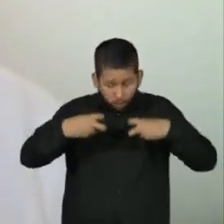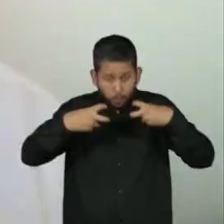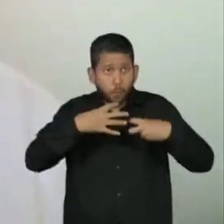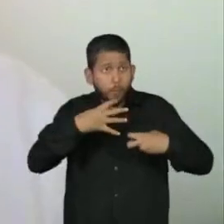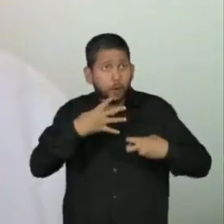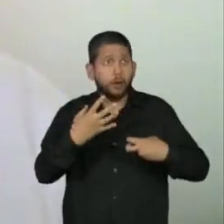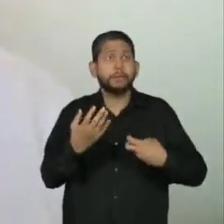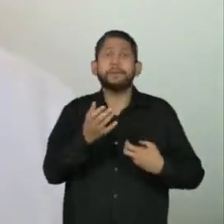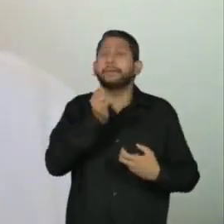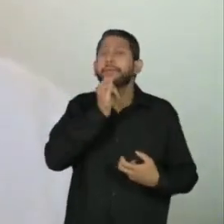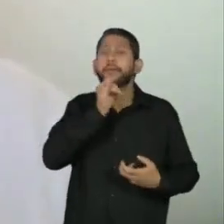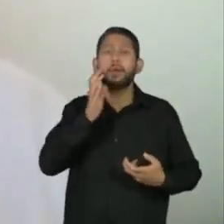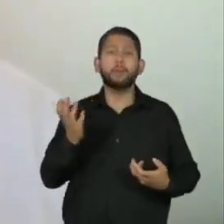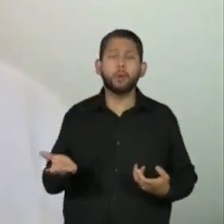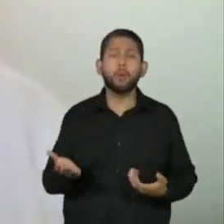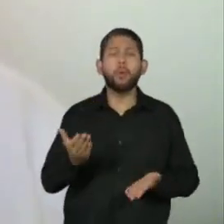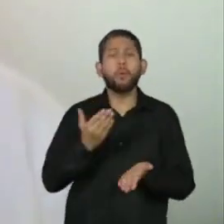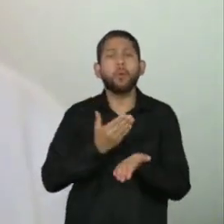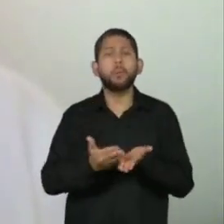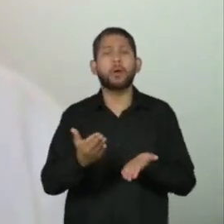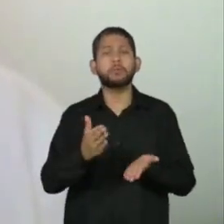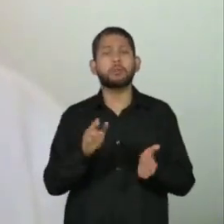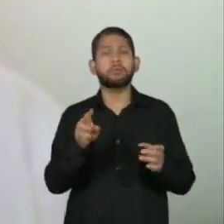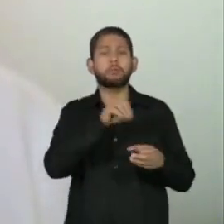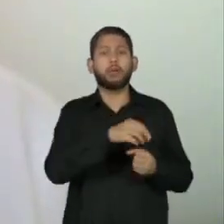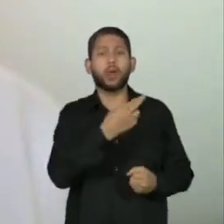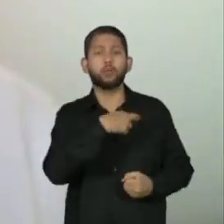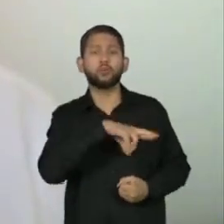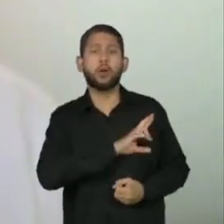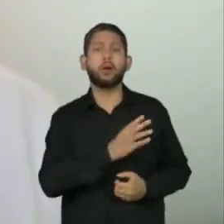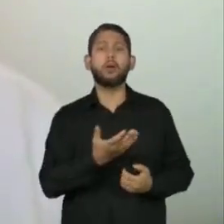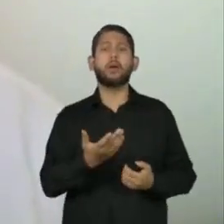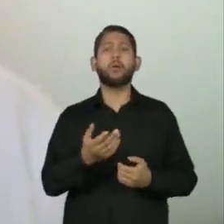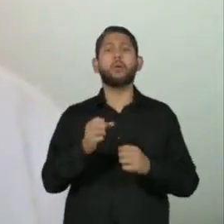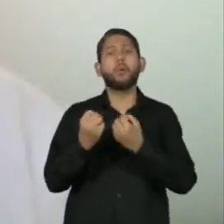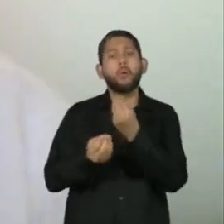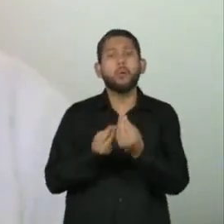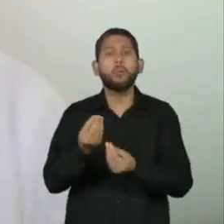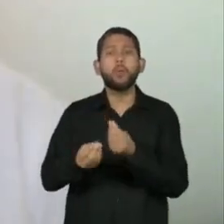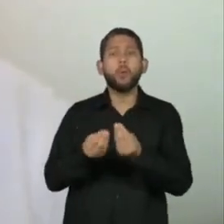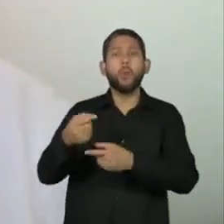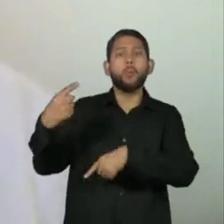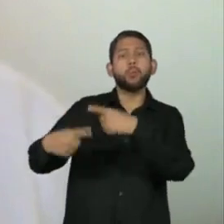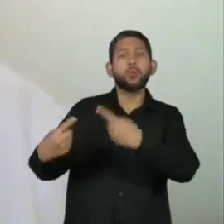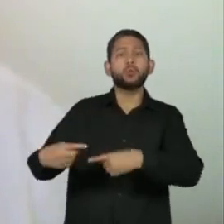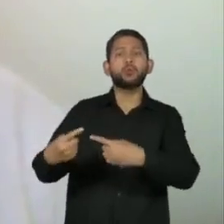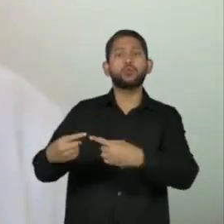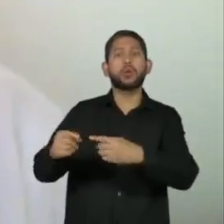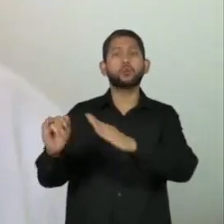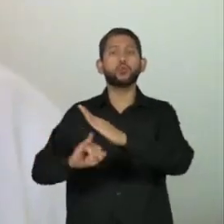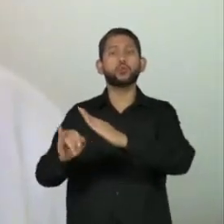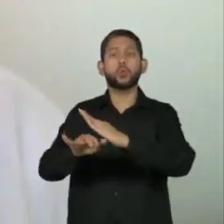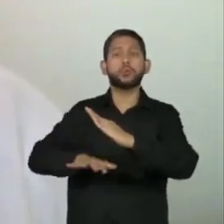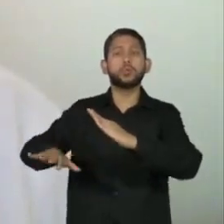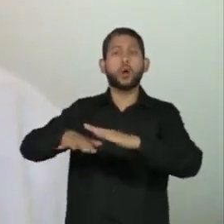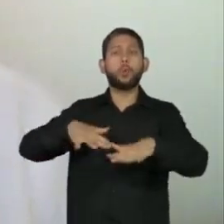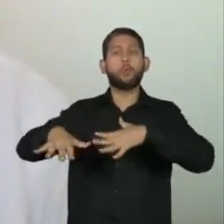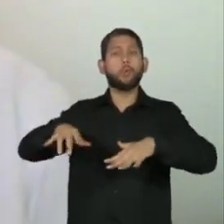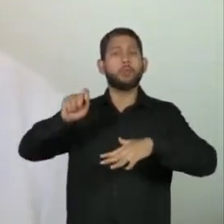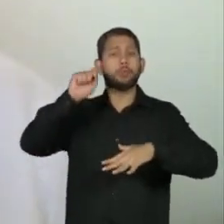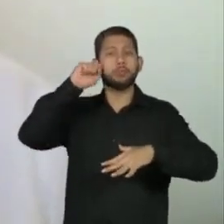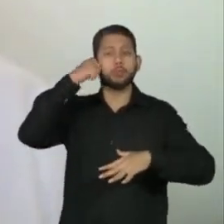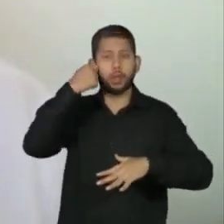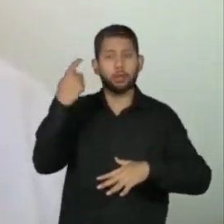que vai desde da questão religiosa até a intervenção política institucional a partir dos movimentos